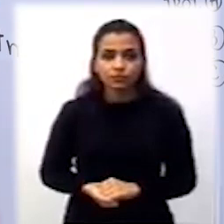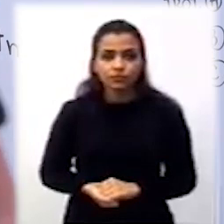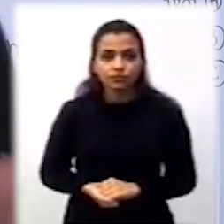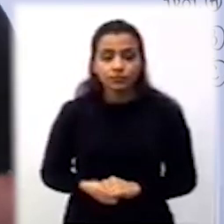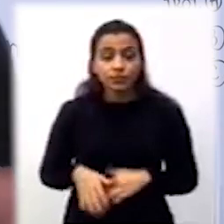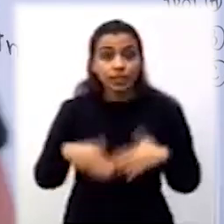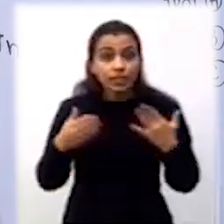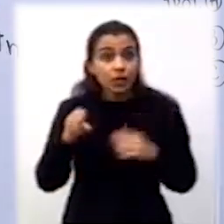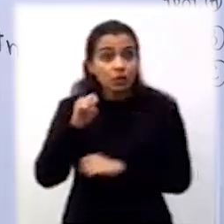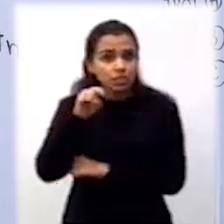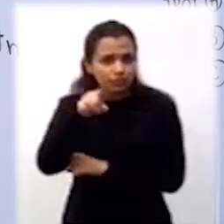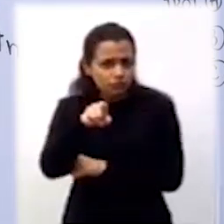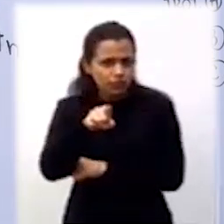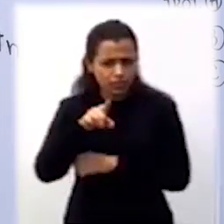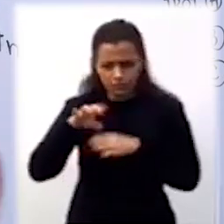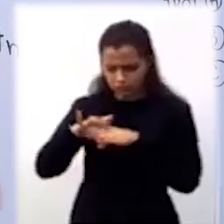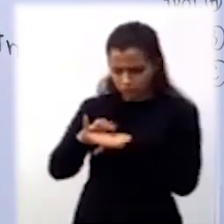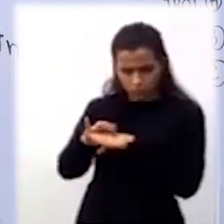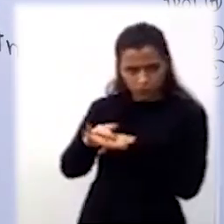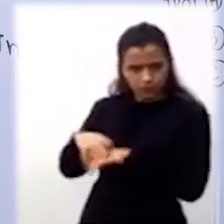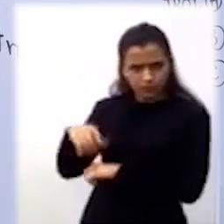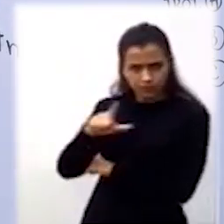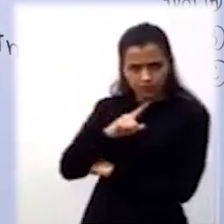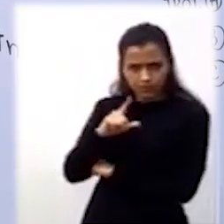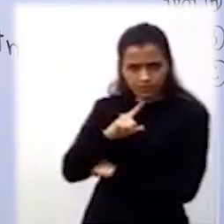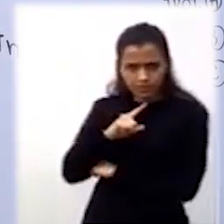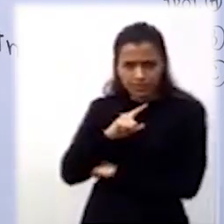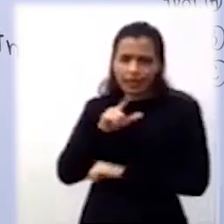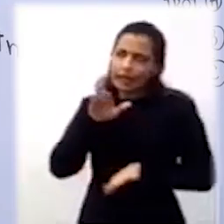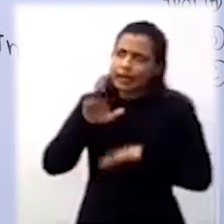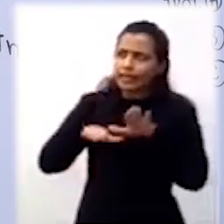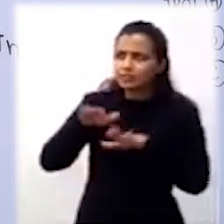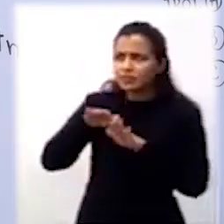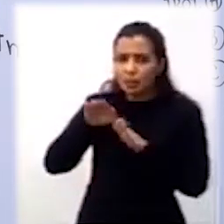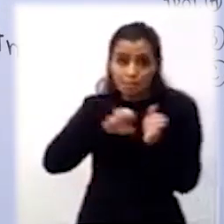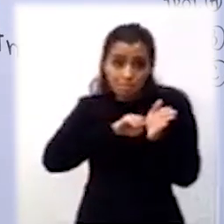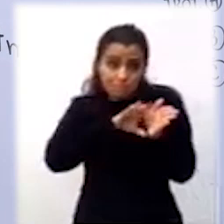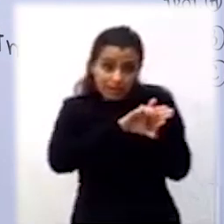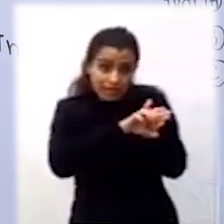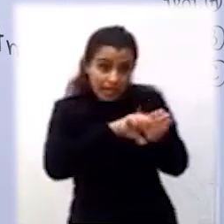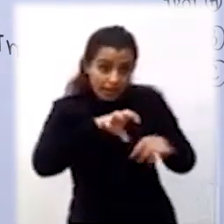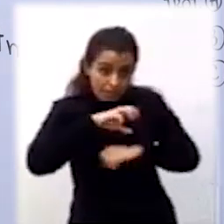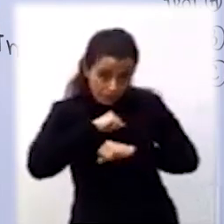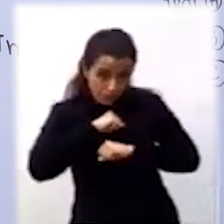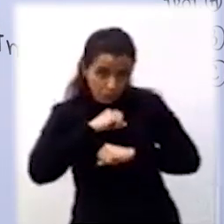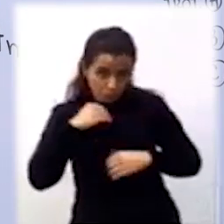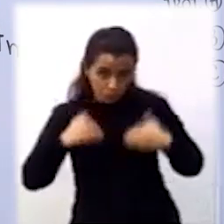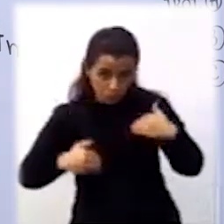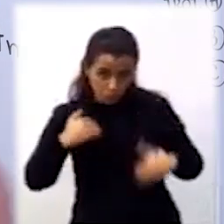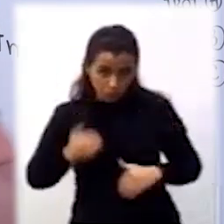Então, se você está com uma doença, exemplo, principalmente doença causada por bactéria,